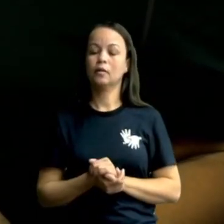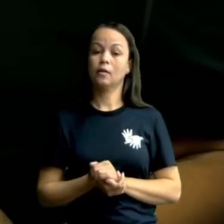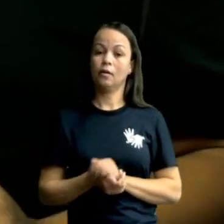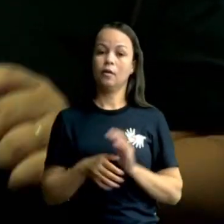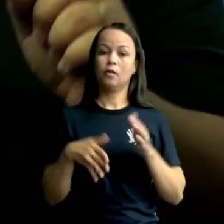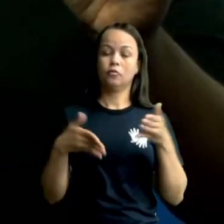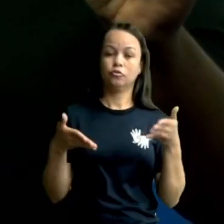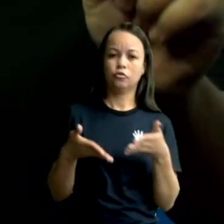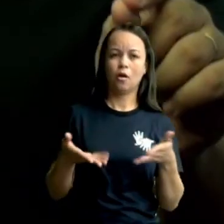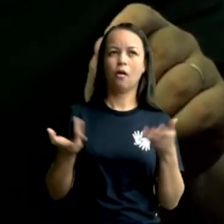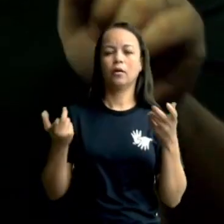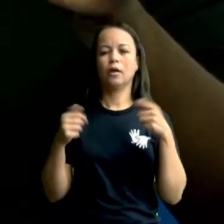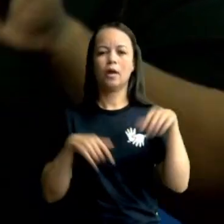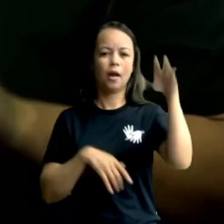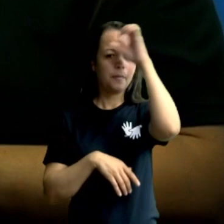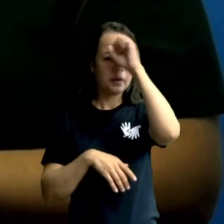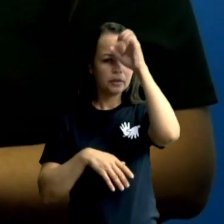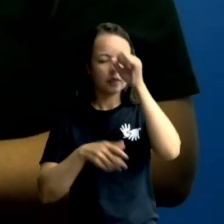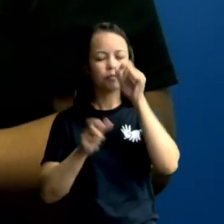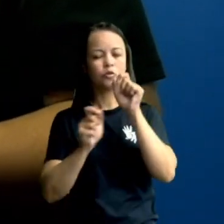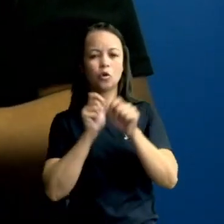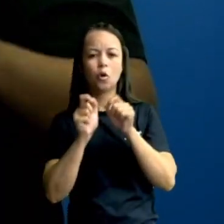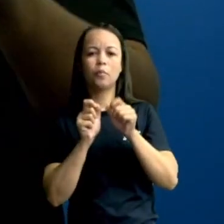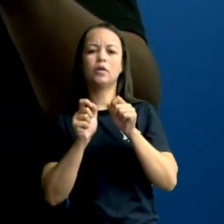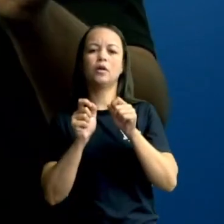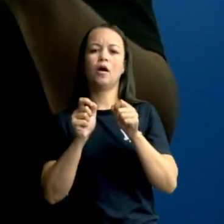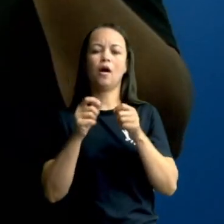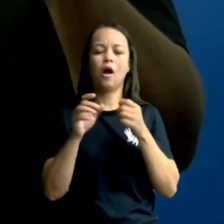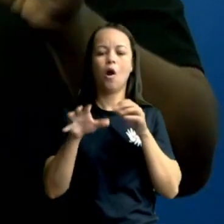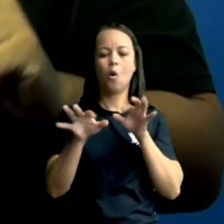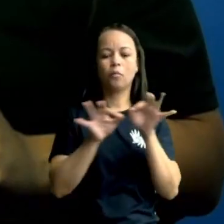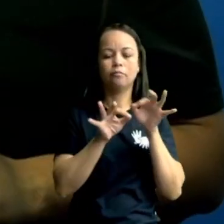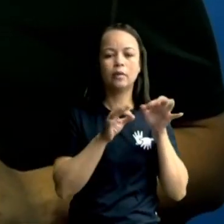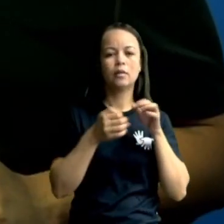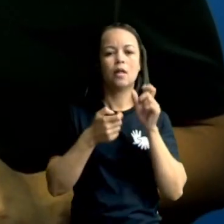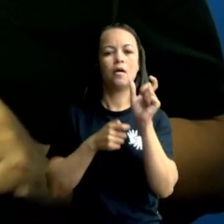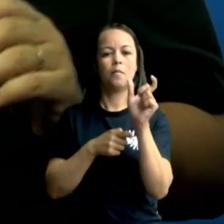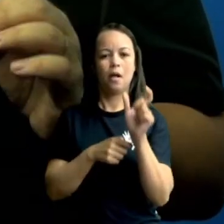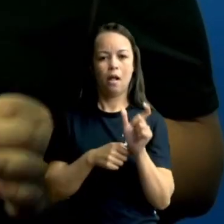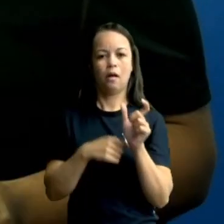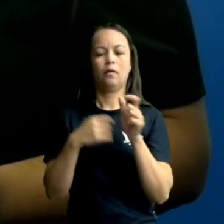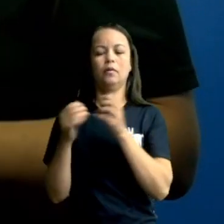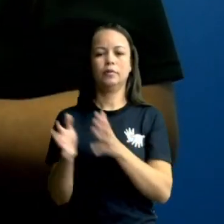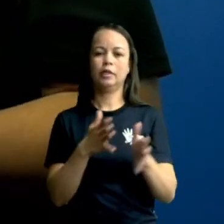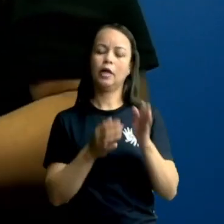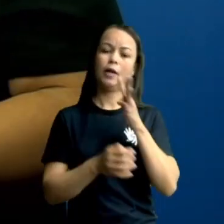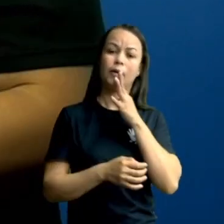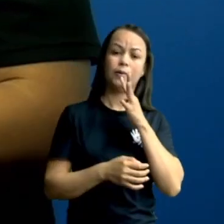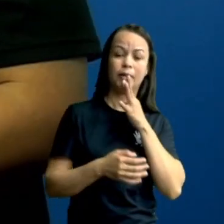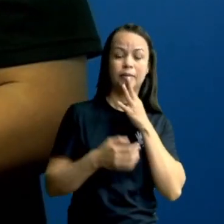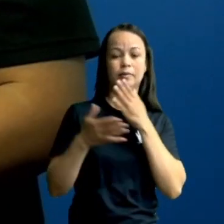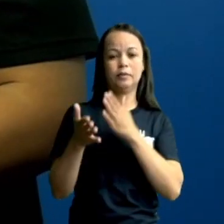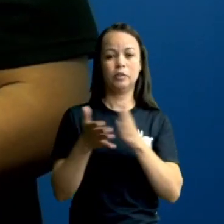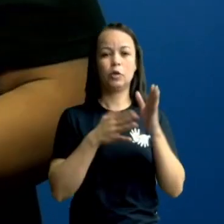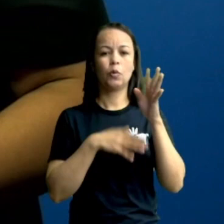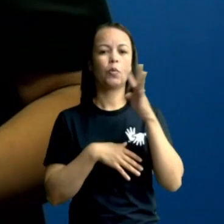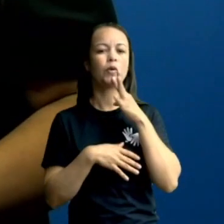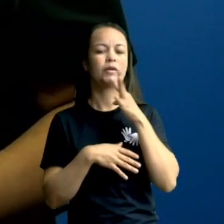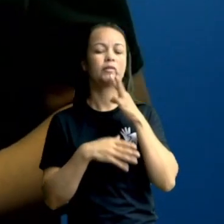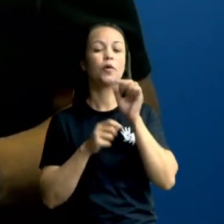sobre as palavras, sobre as formações de palavras, chegou a hora da gente conhecer a